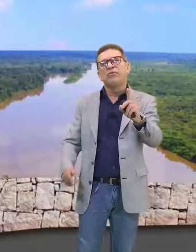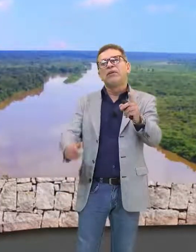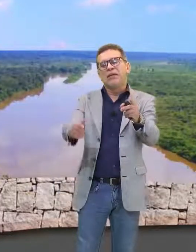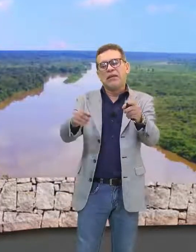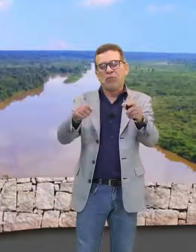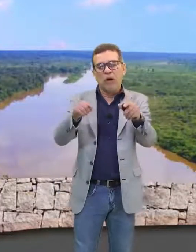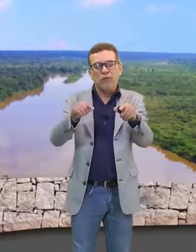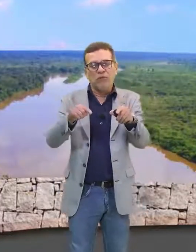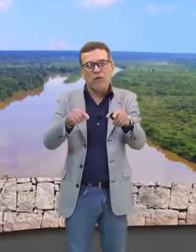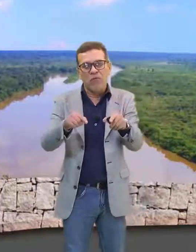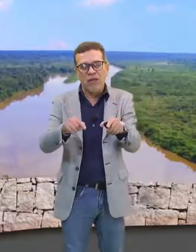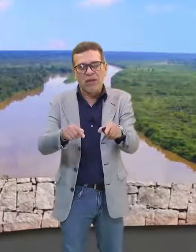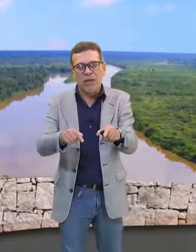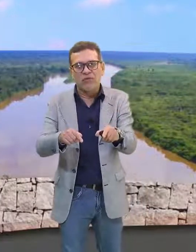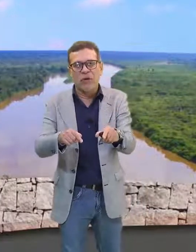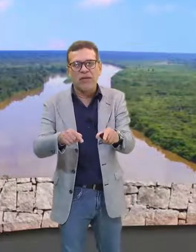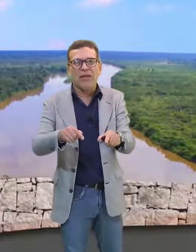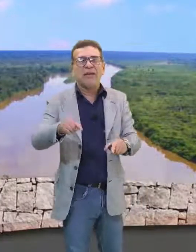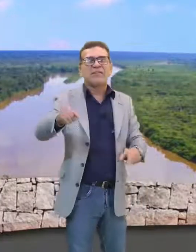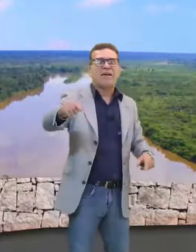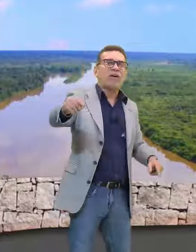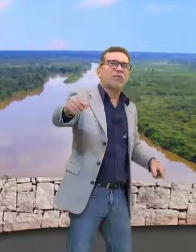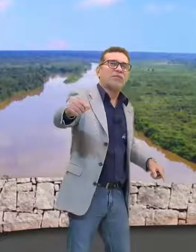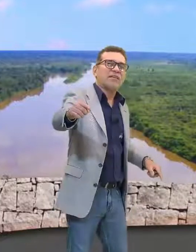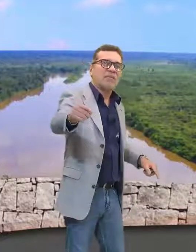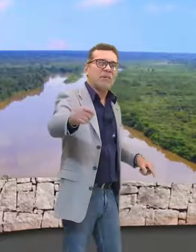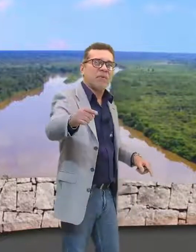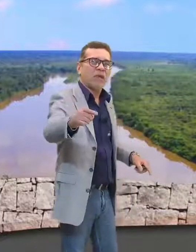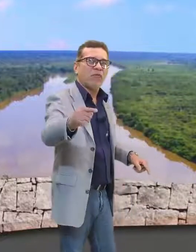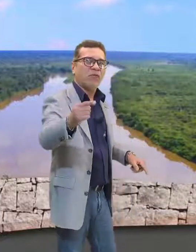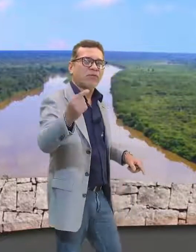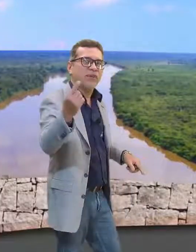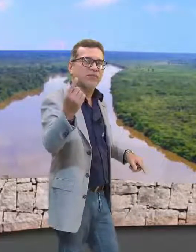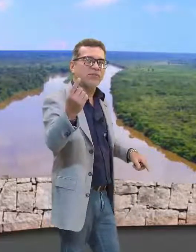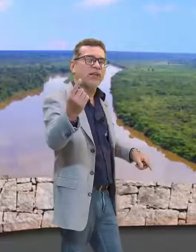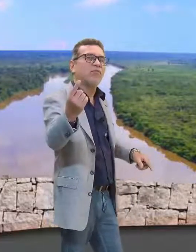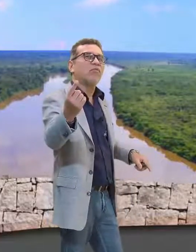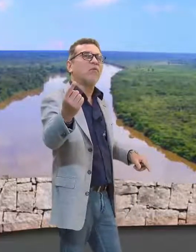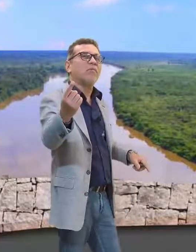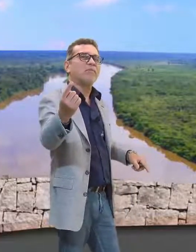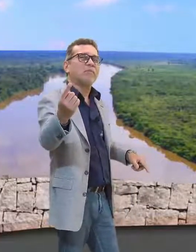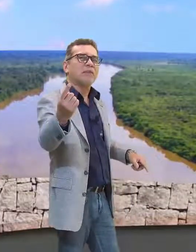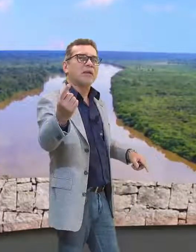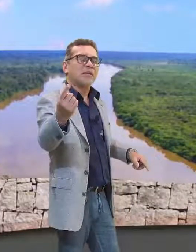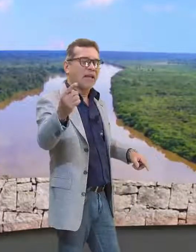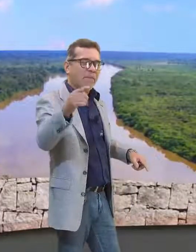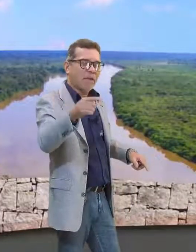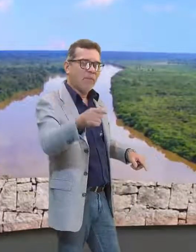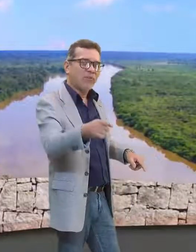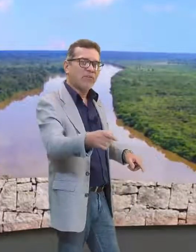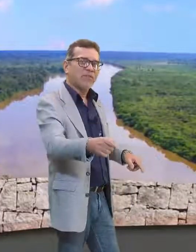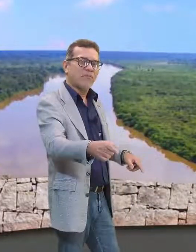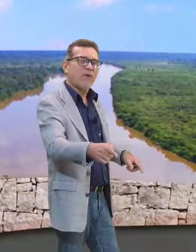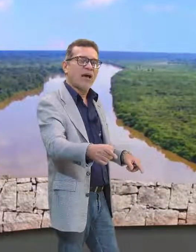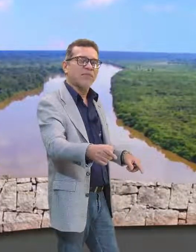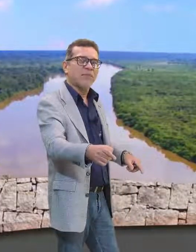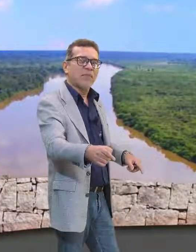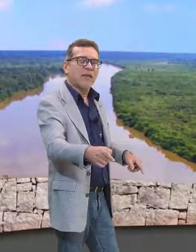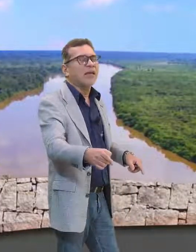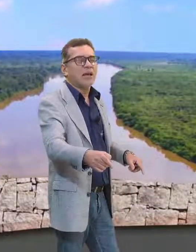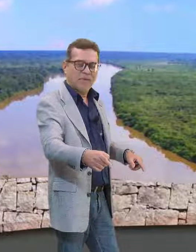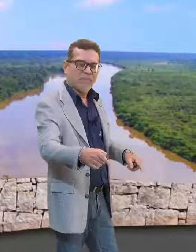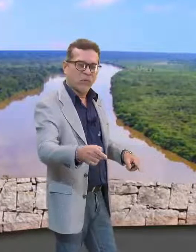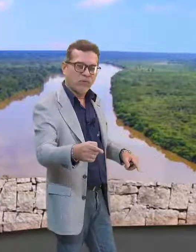nós estamos falando que, enquanto isso ocorria na Amazônia, estava acontecendo a primeira revolução industrial na Europa. E era para onde ia essa